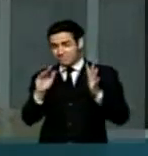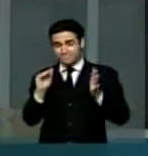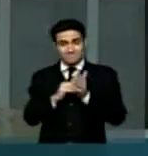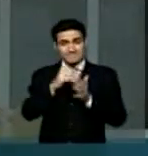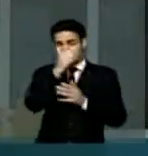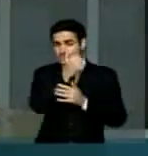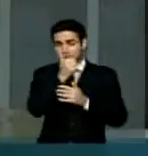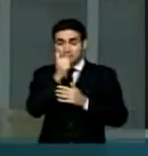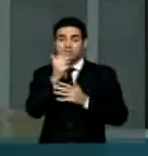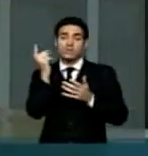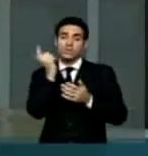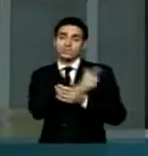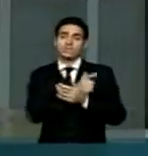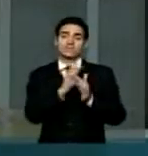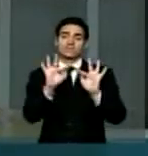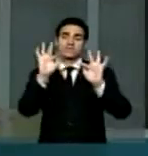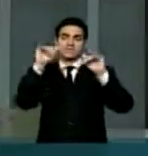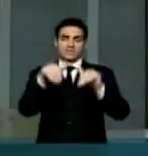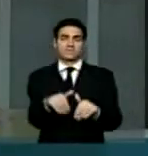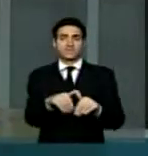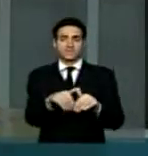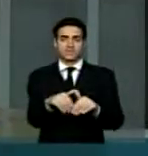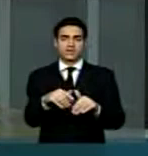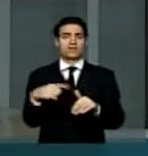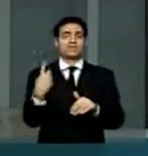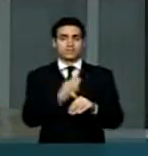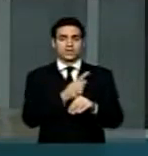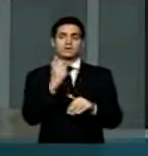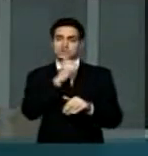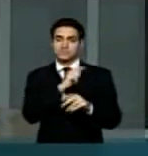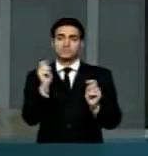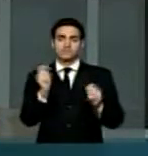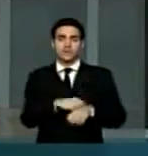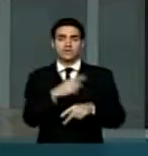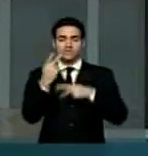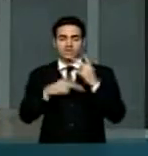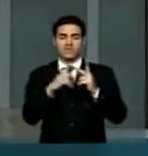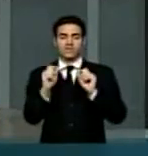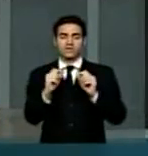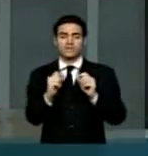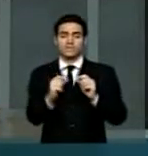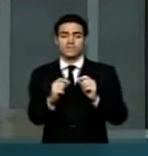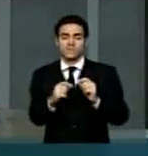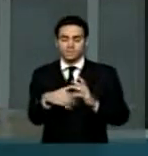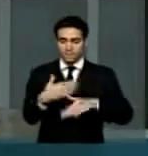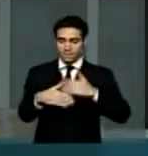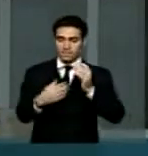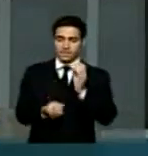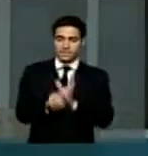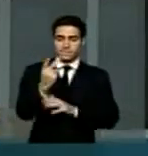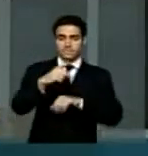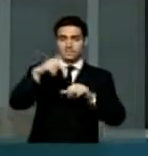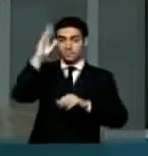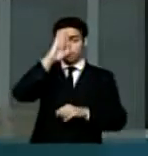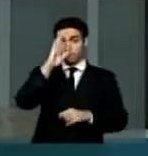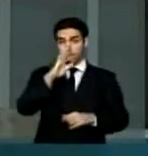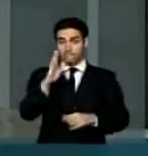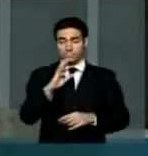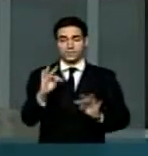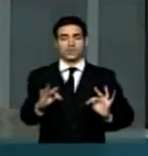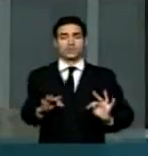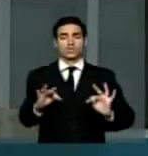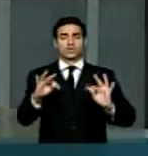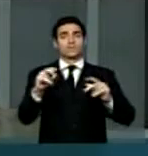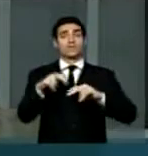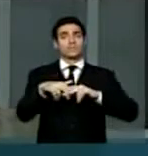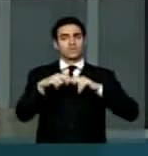os ciclos foram fechados e que nós podemos, portanto, dizer que construímos um país de todas e de todos.